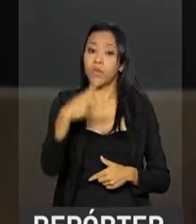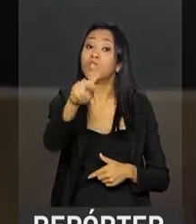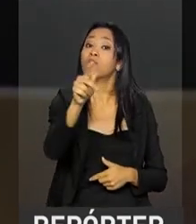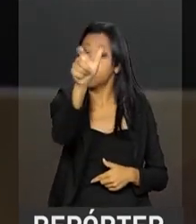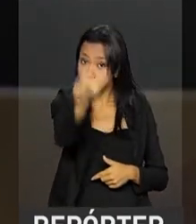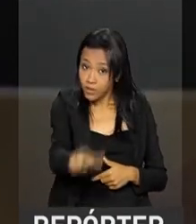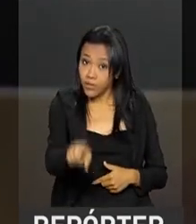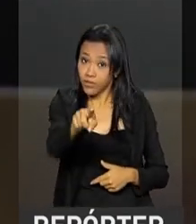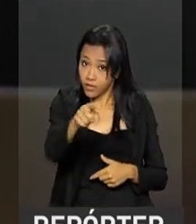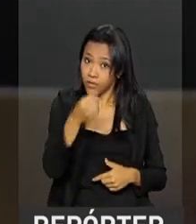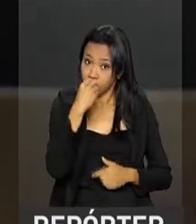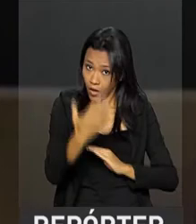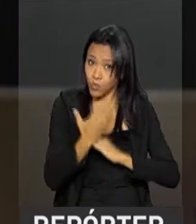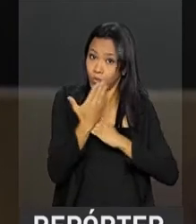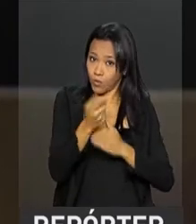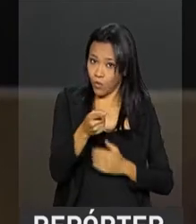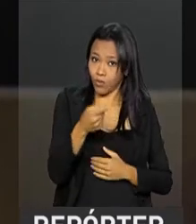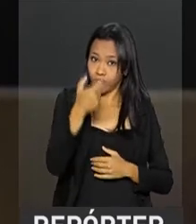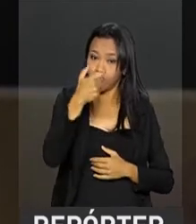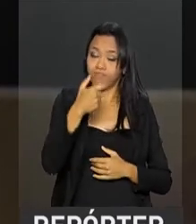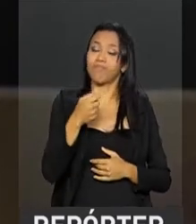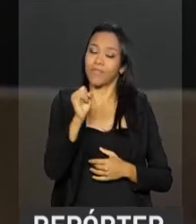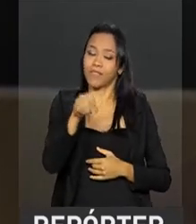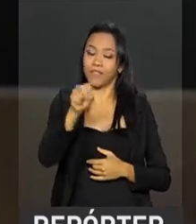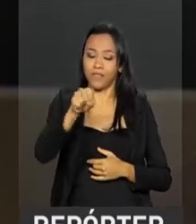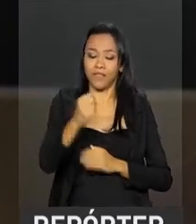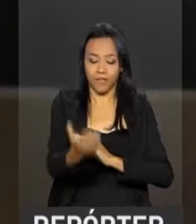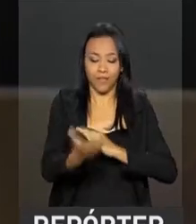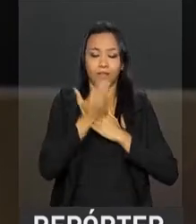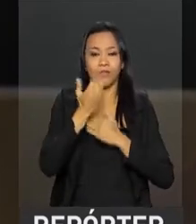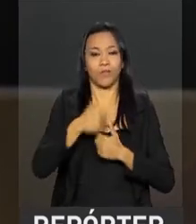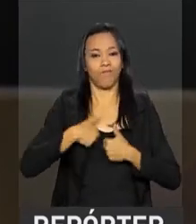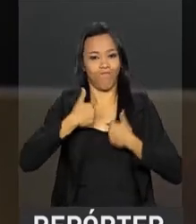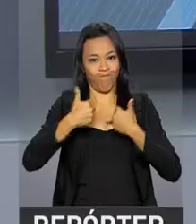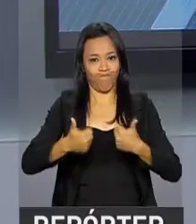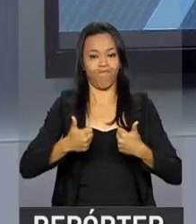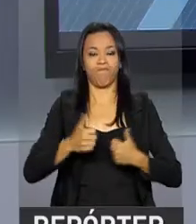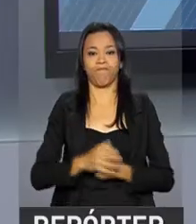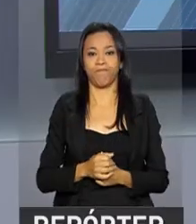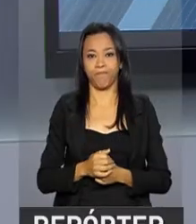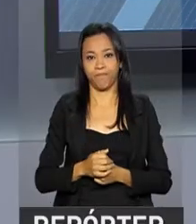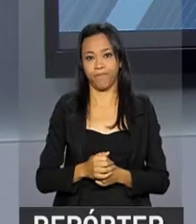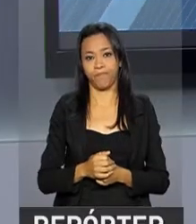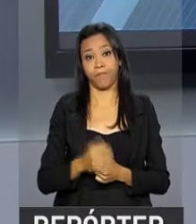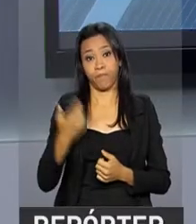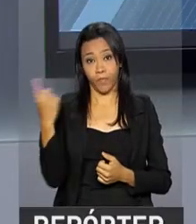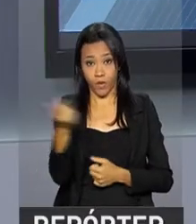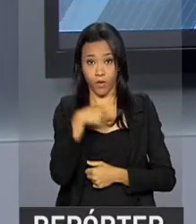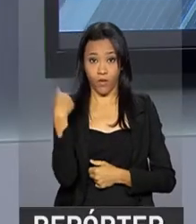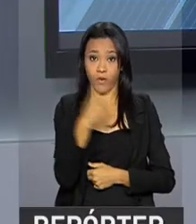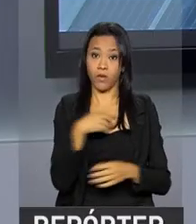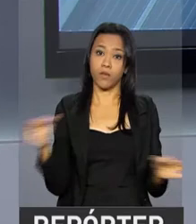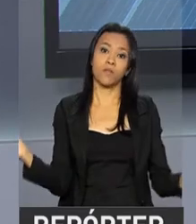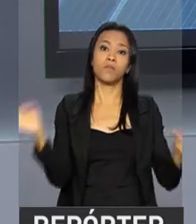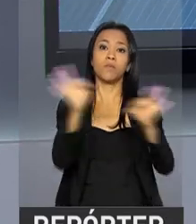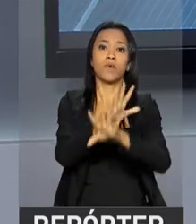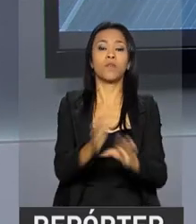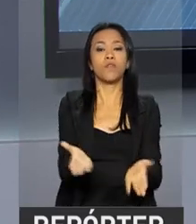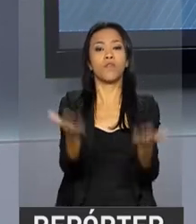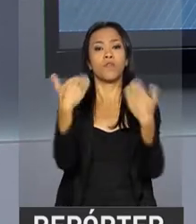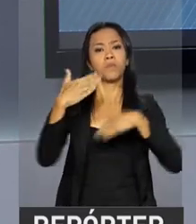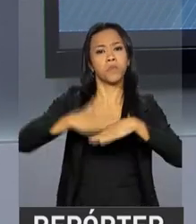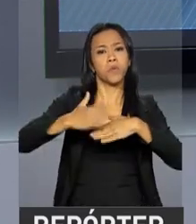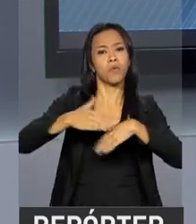caso também foi enriquecedor foi super de tecido com certeza o repórter nbr fica por aqui